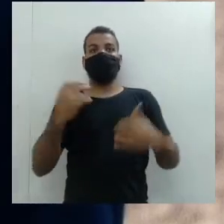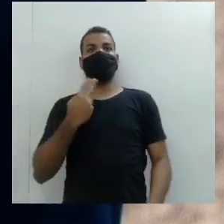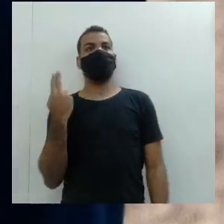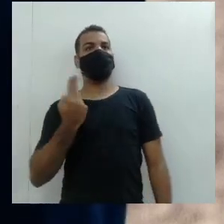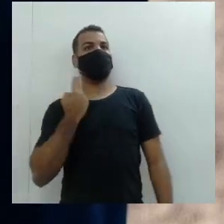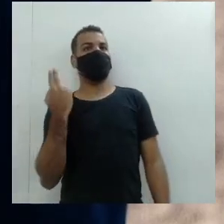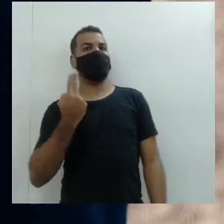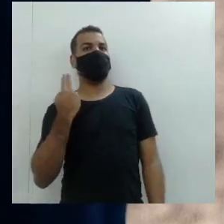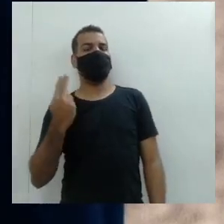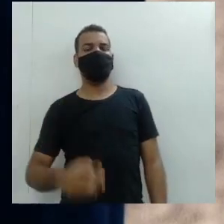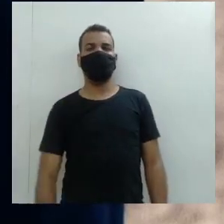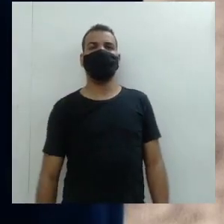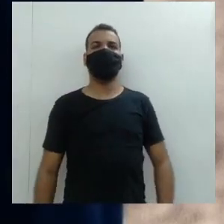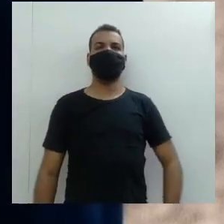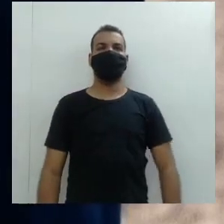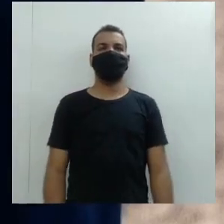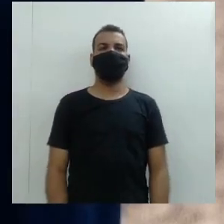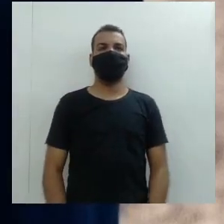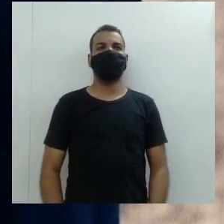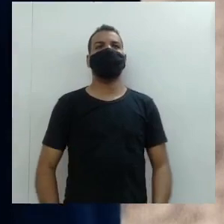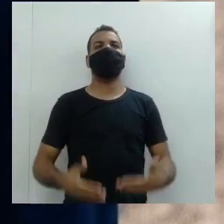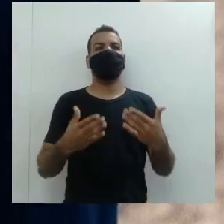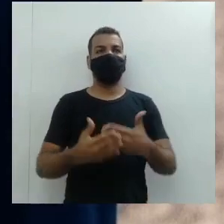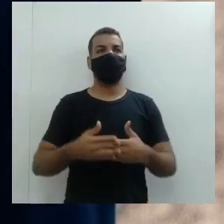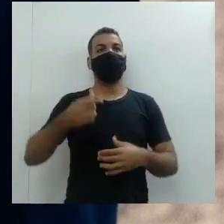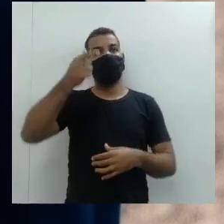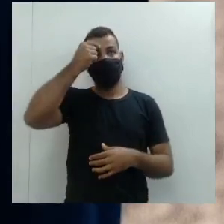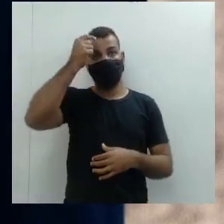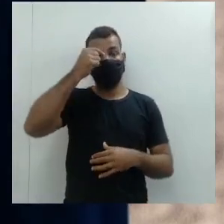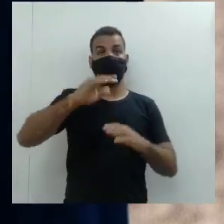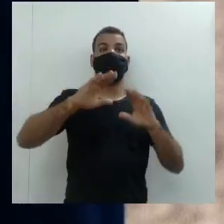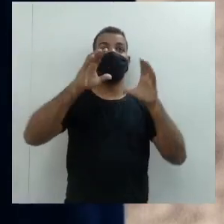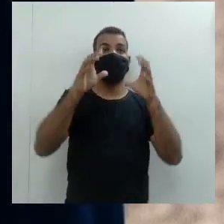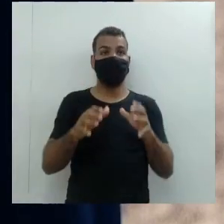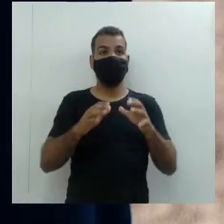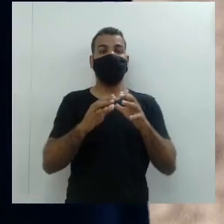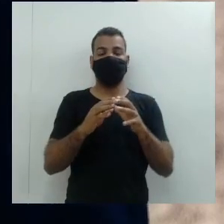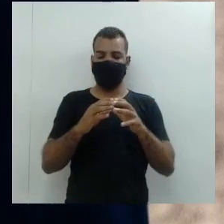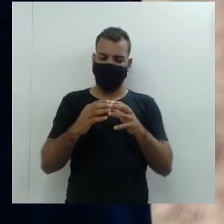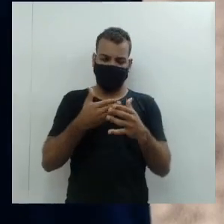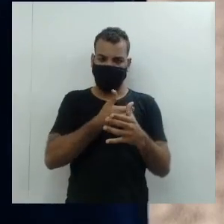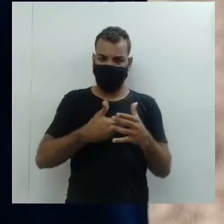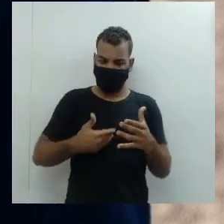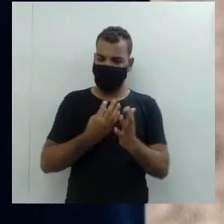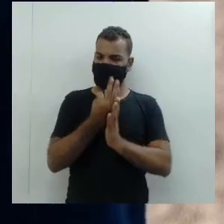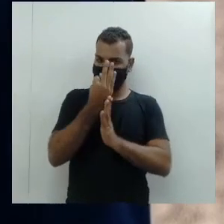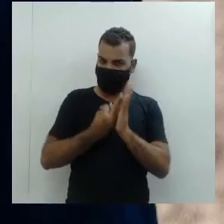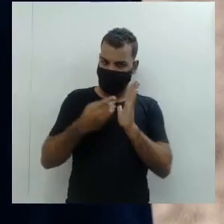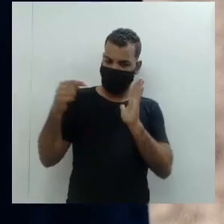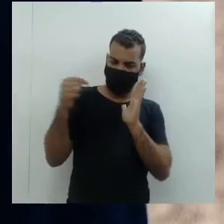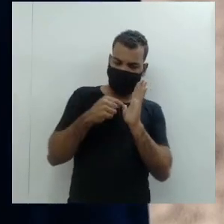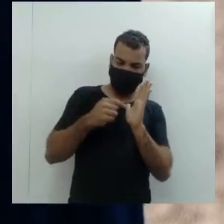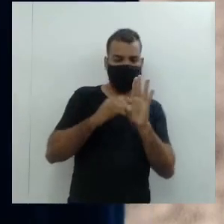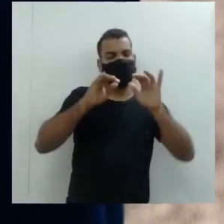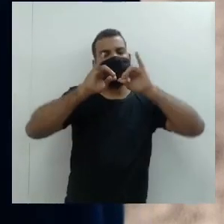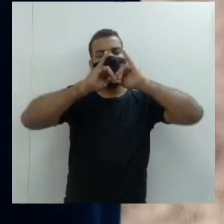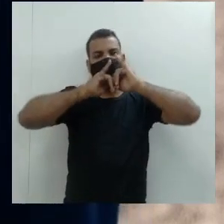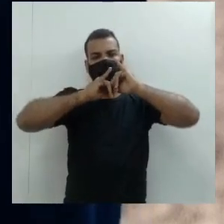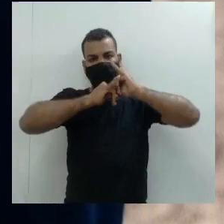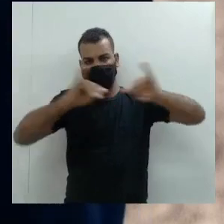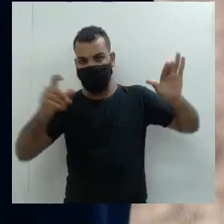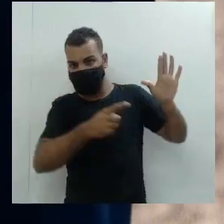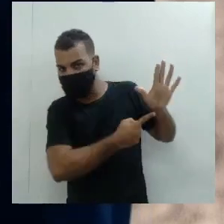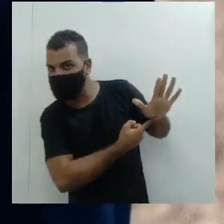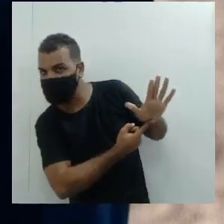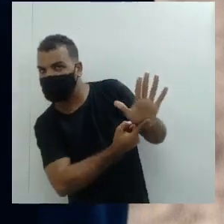recifense para ele, que era a universidade como escola de homens públicos. Esse texto, né, que ele publicou quando ainda era